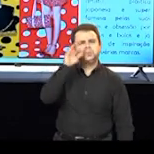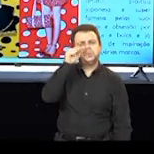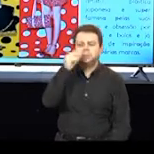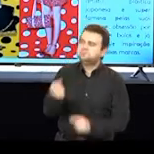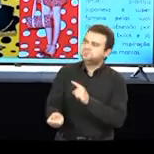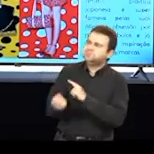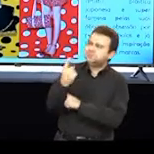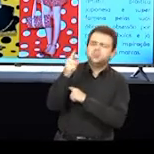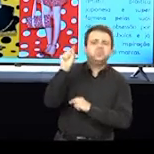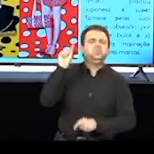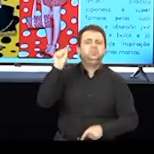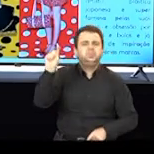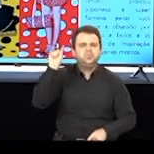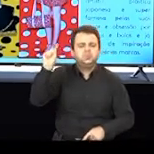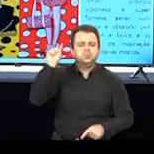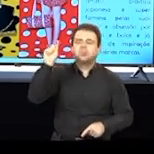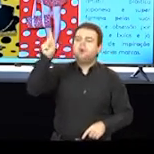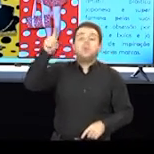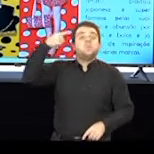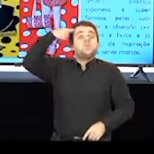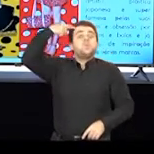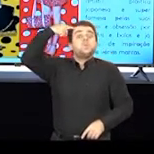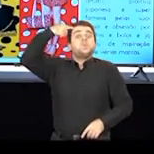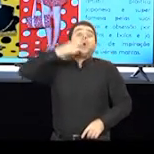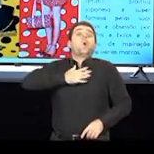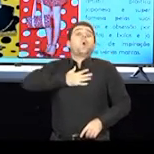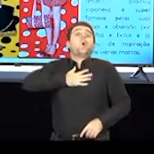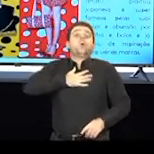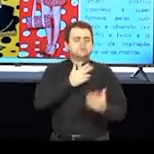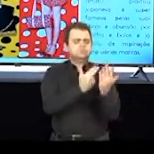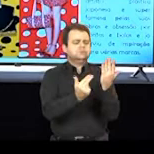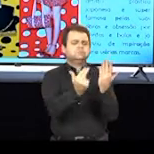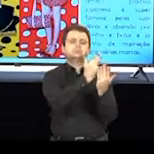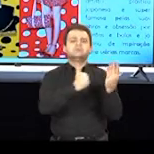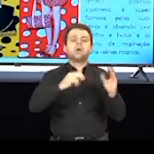Yayoi Kusama. Ela tem uma fixação